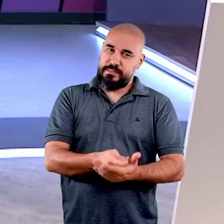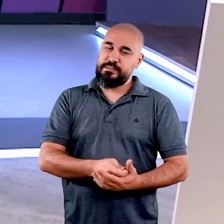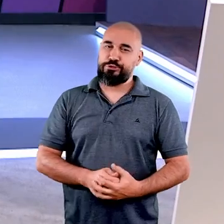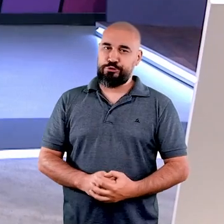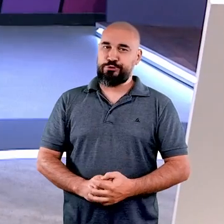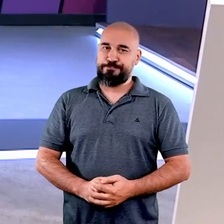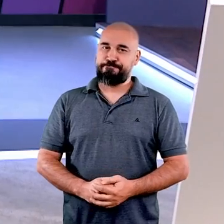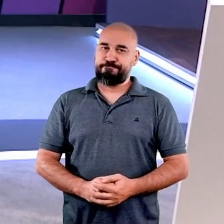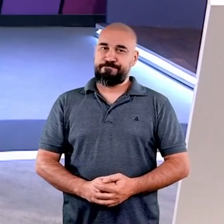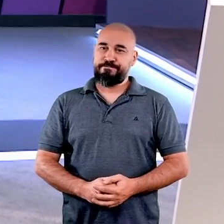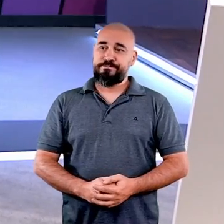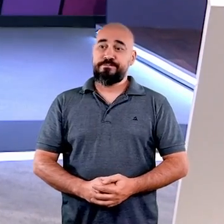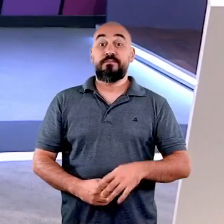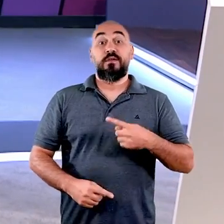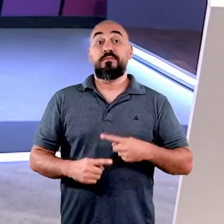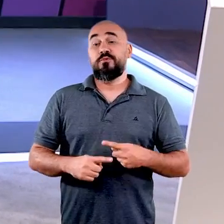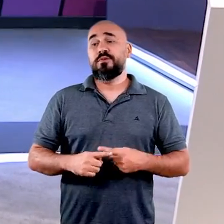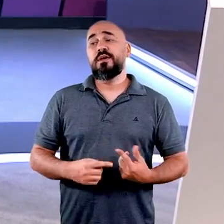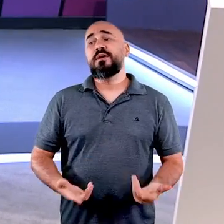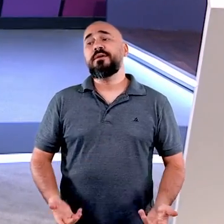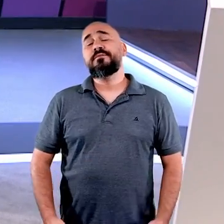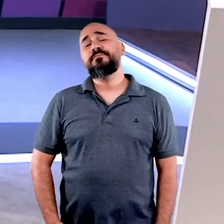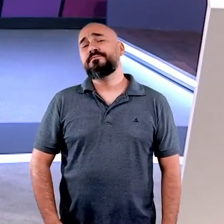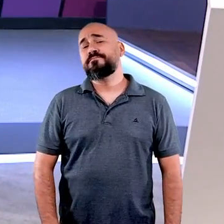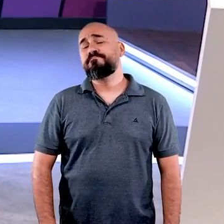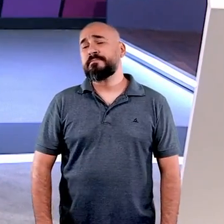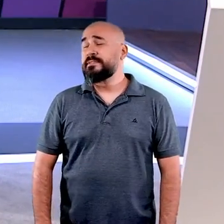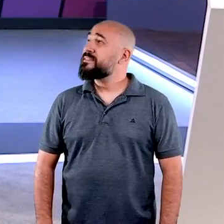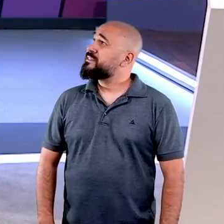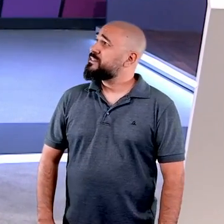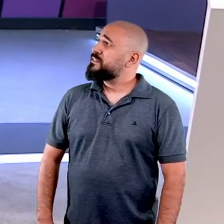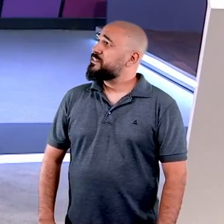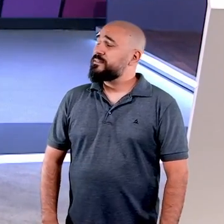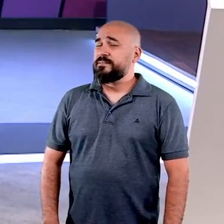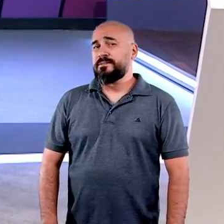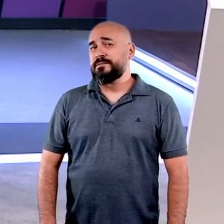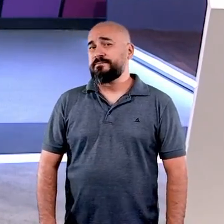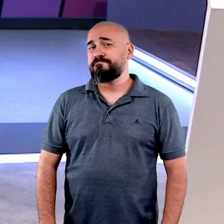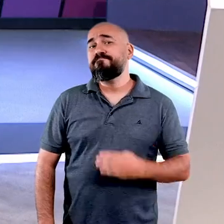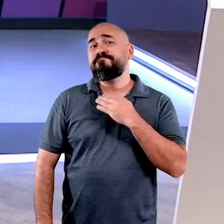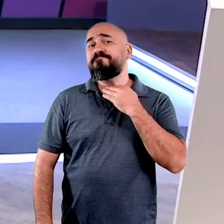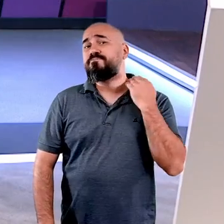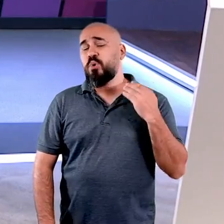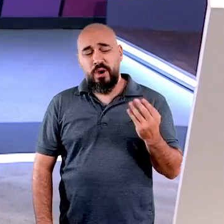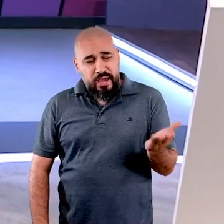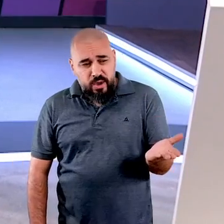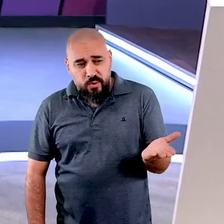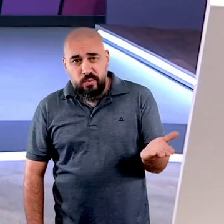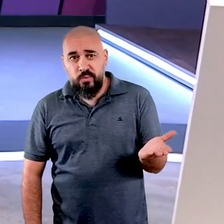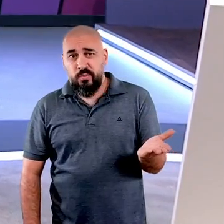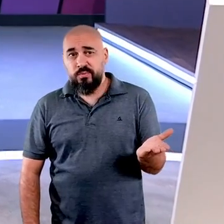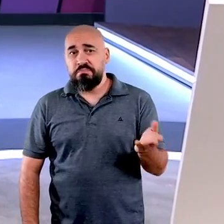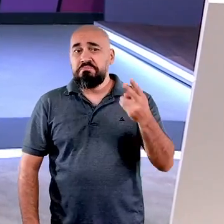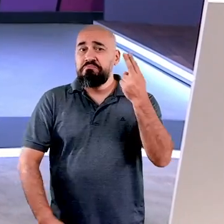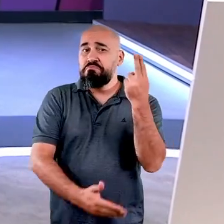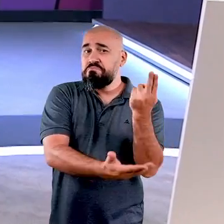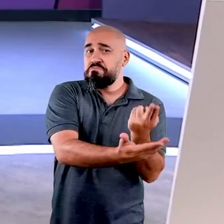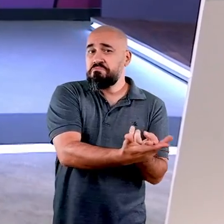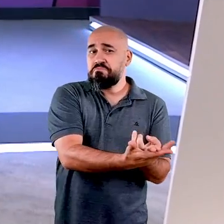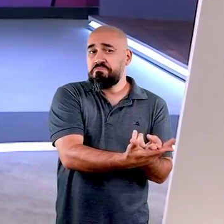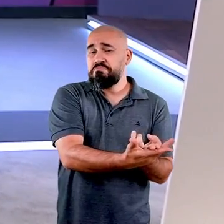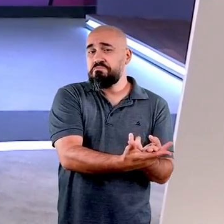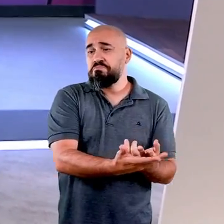Porque qual seria a condição daquele que morre? Se o